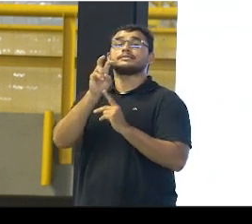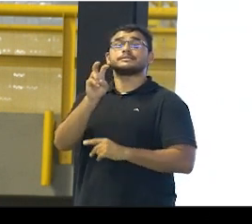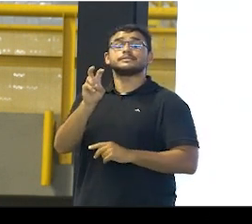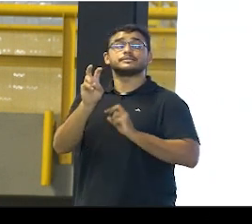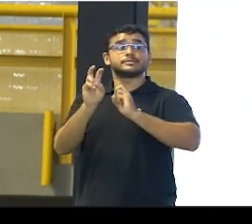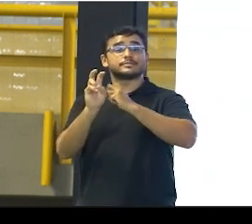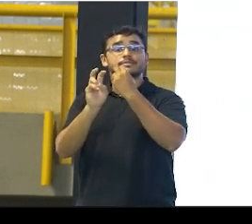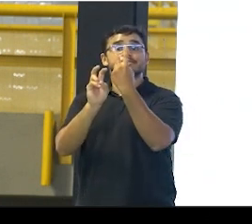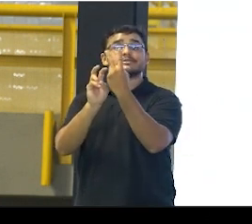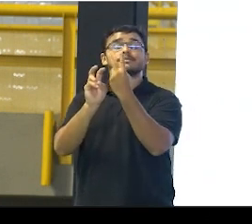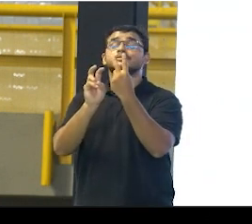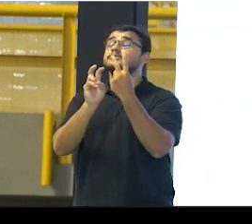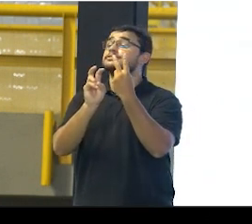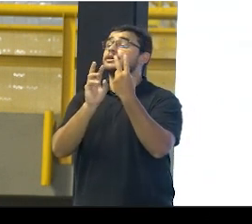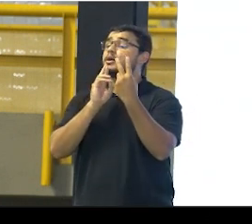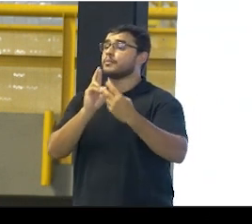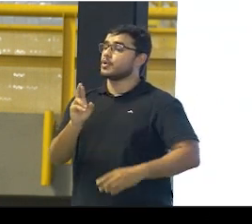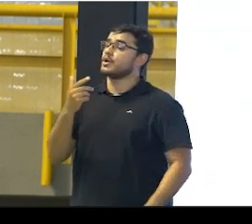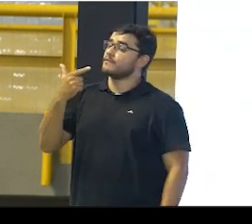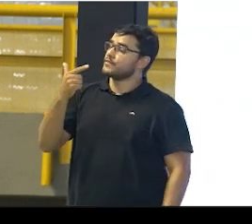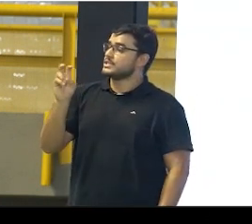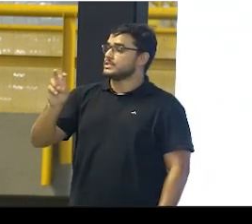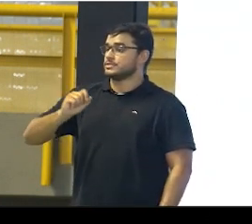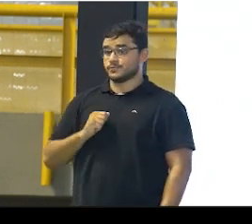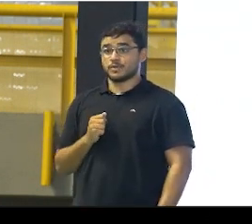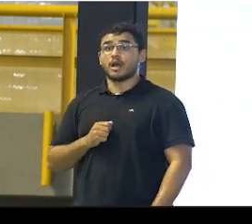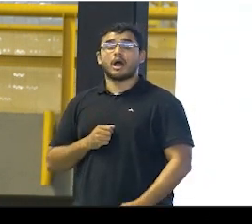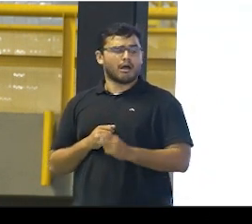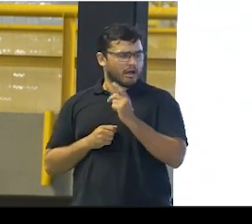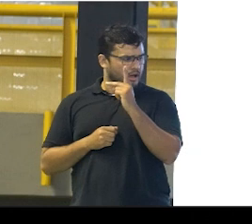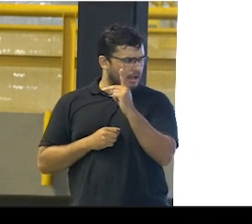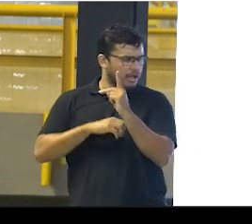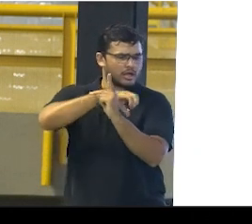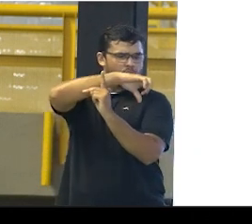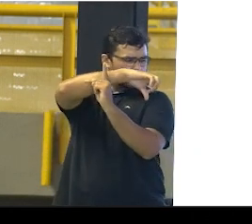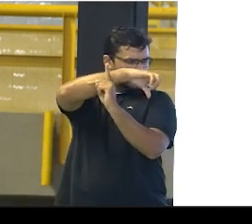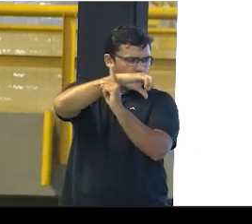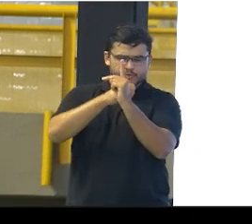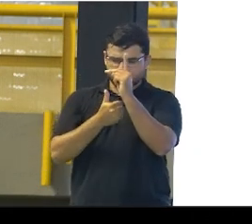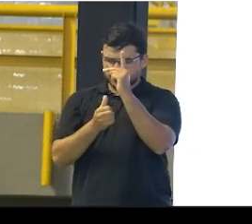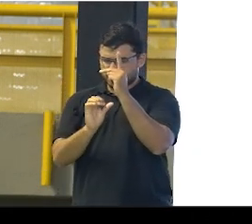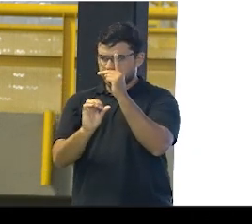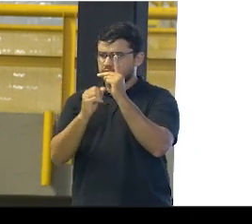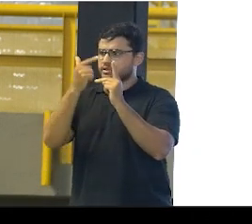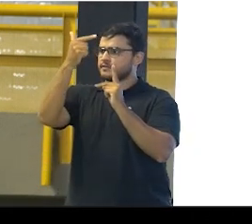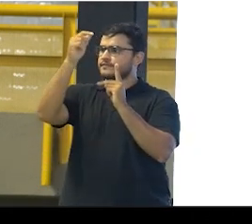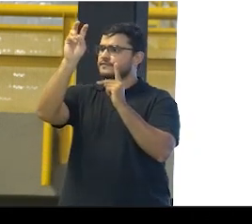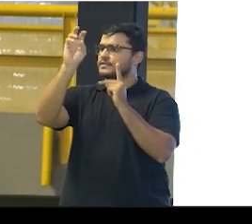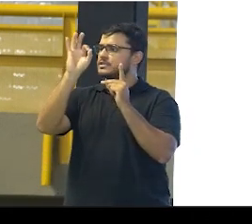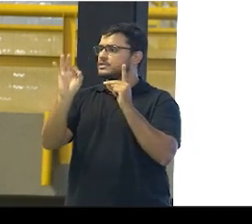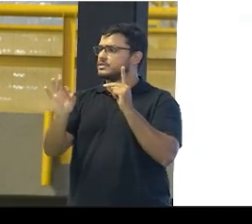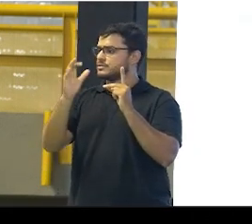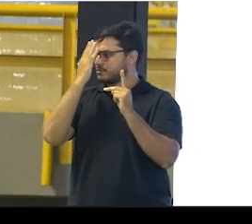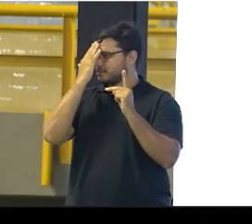a área desse quadrado 16, dá exatamente quanto?